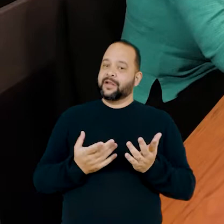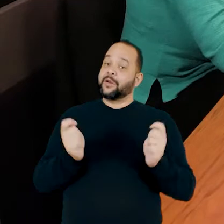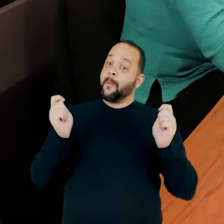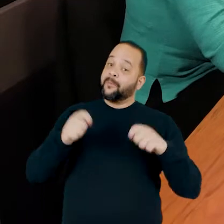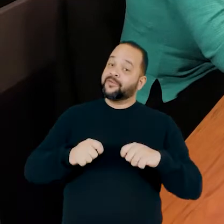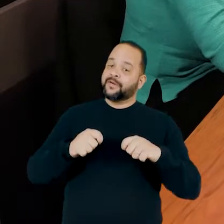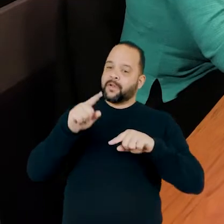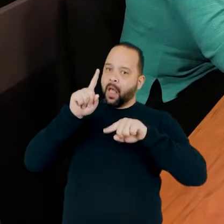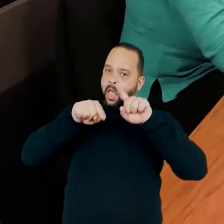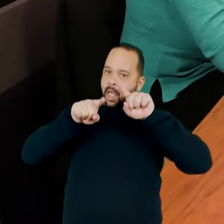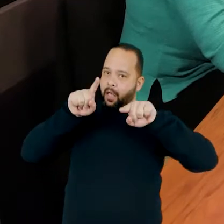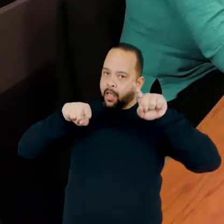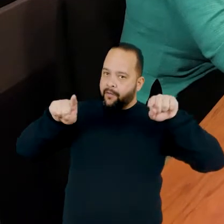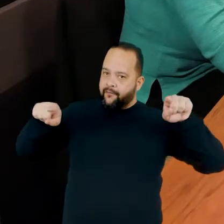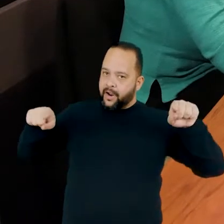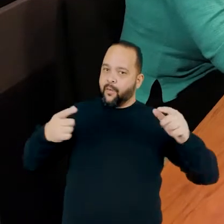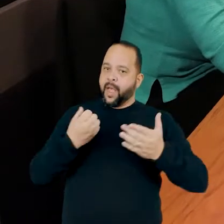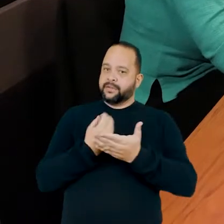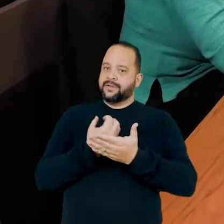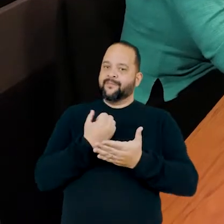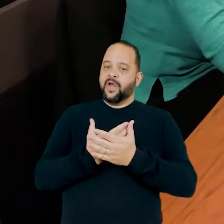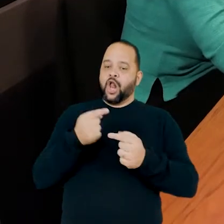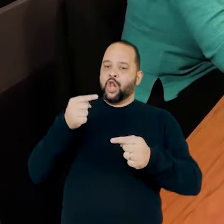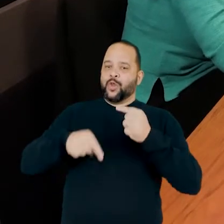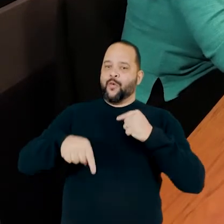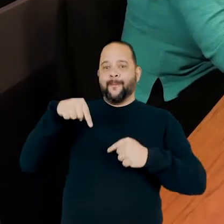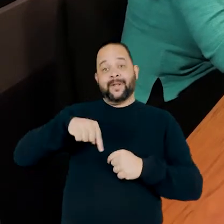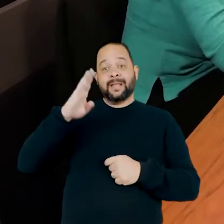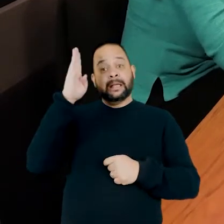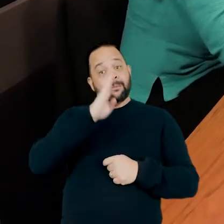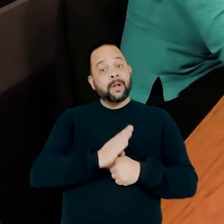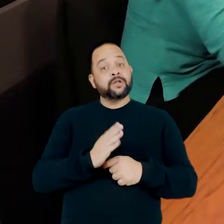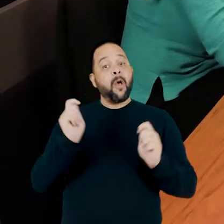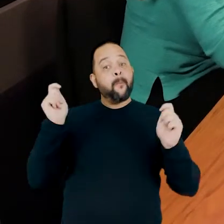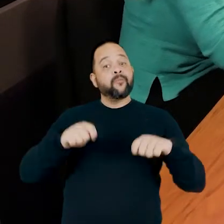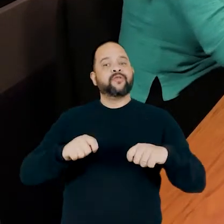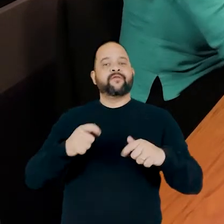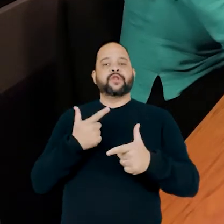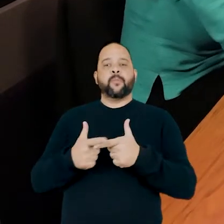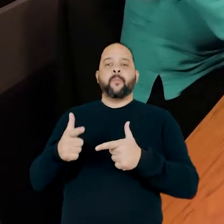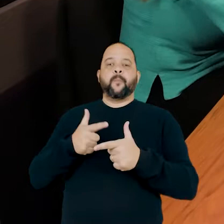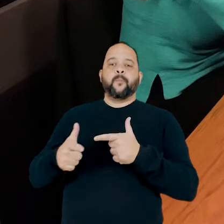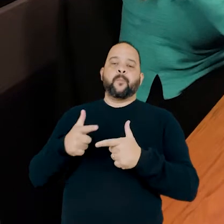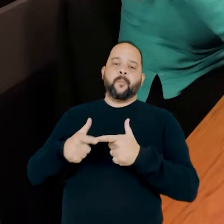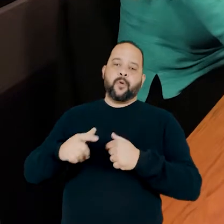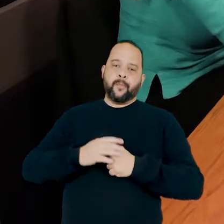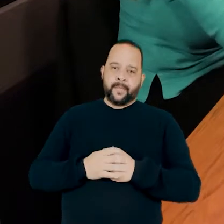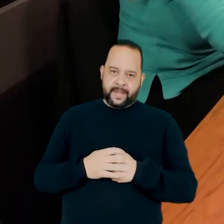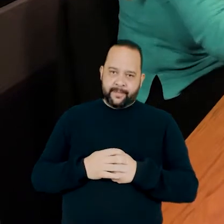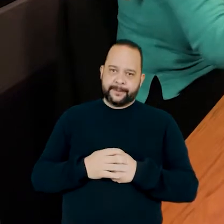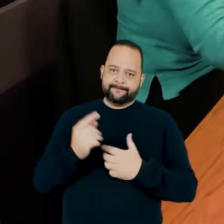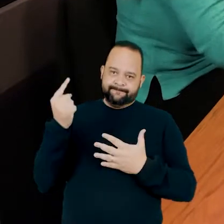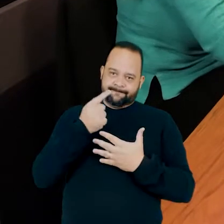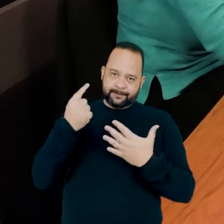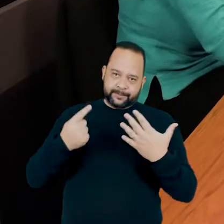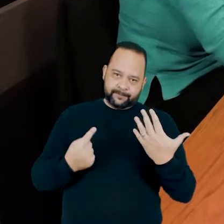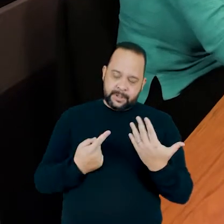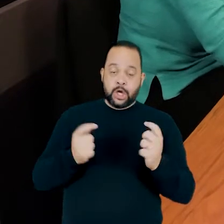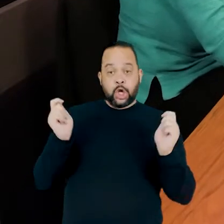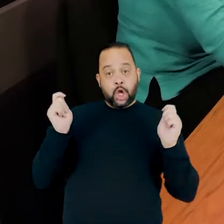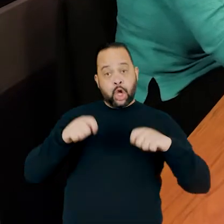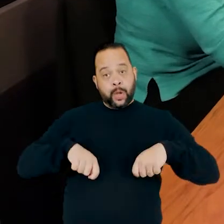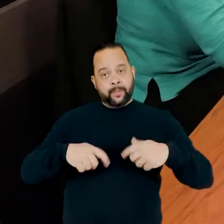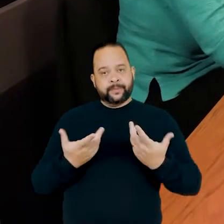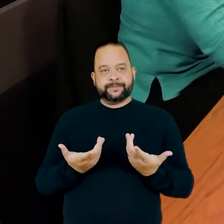faz sentido ali no Brasil. Exato, então você pode ter uma série de fatores, assim, que